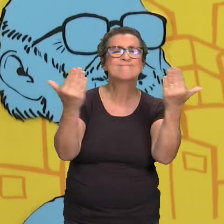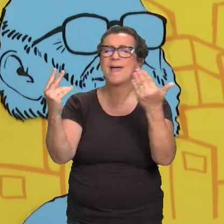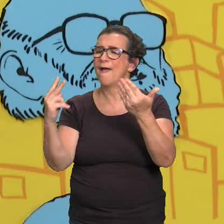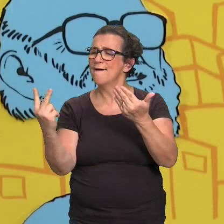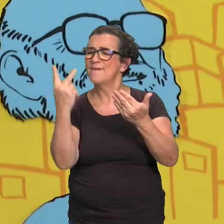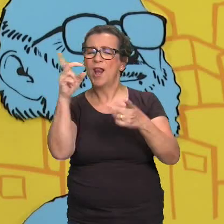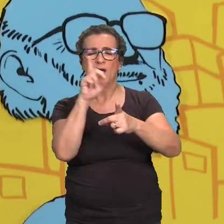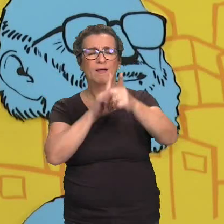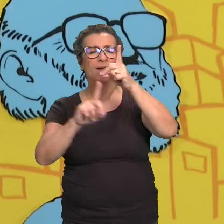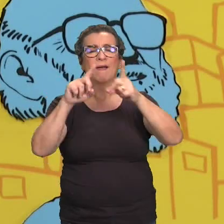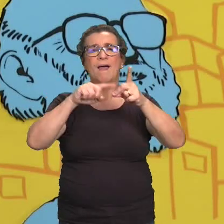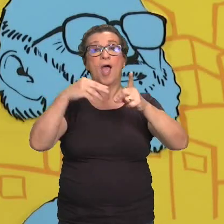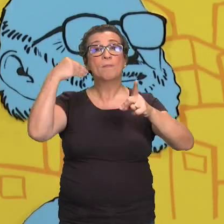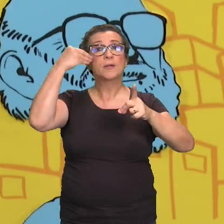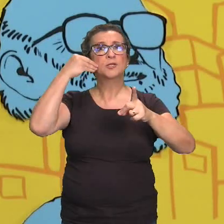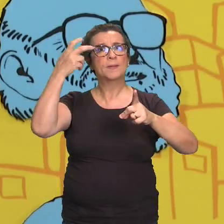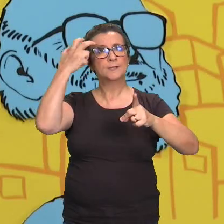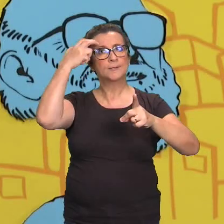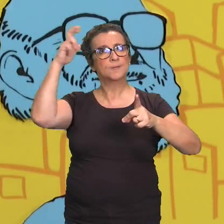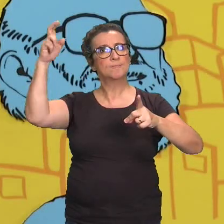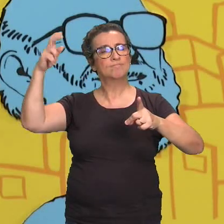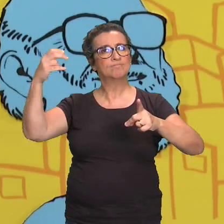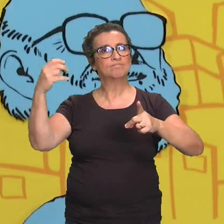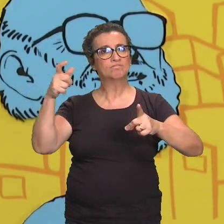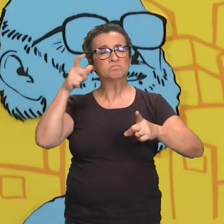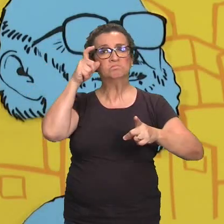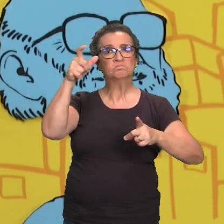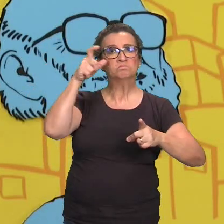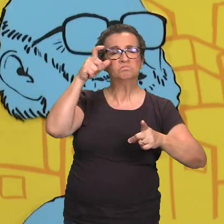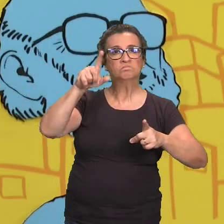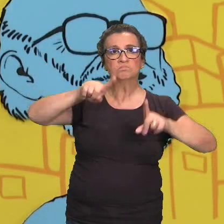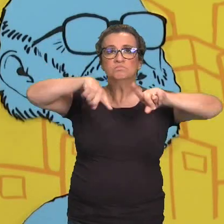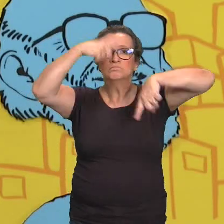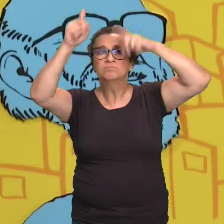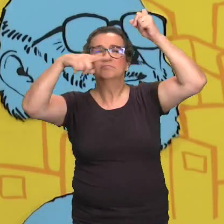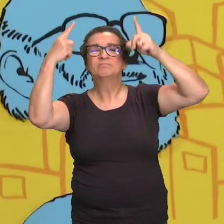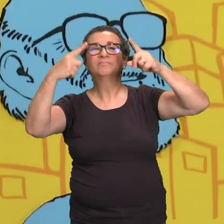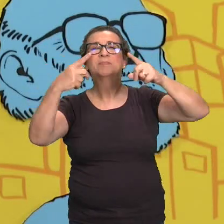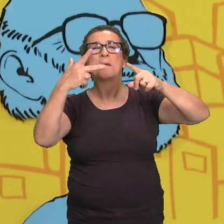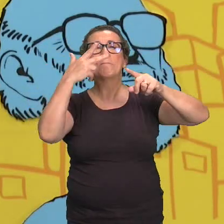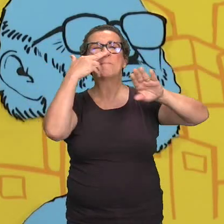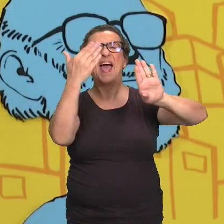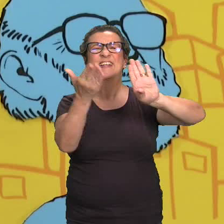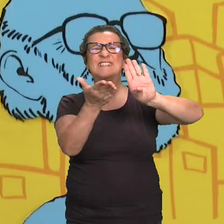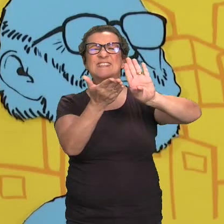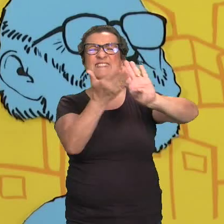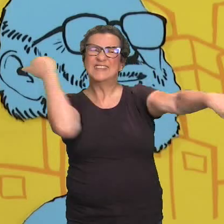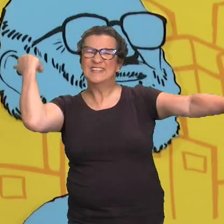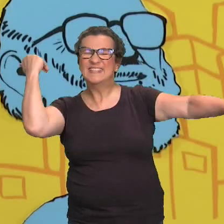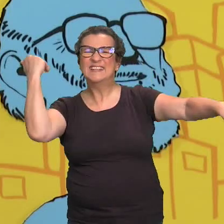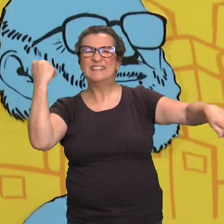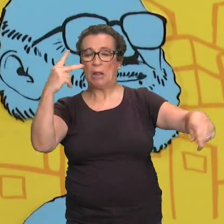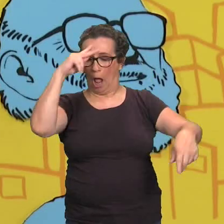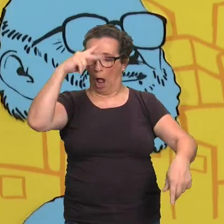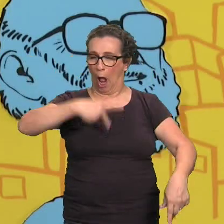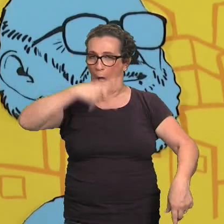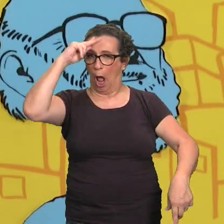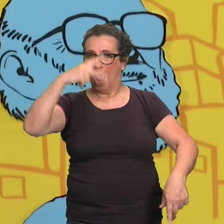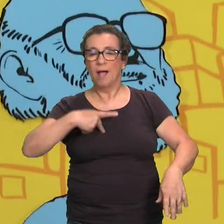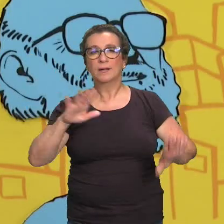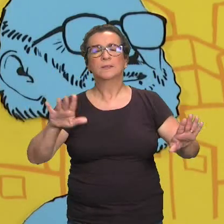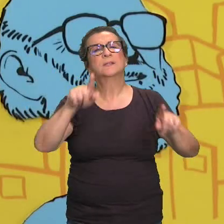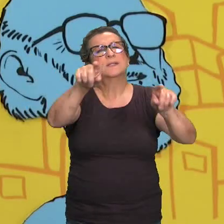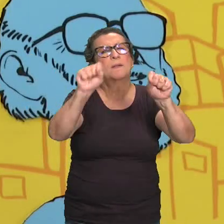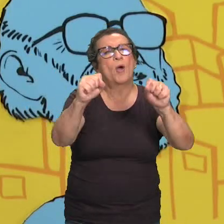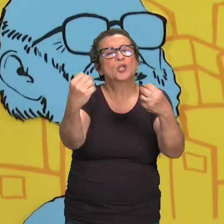uma experiência intelectual interessante, criativa e que rompe com a tradição individualista da criação. Vocês podem